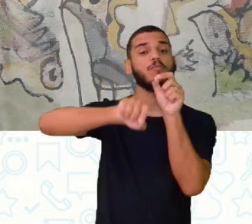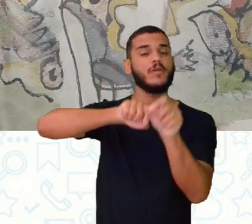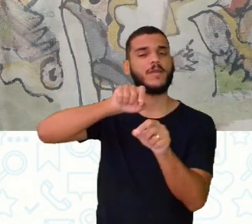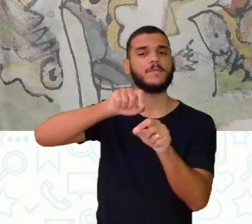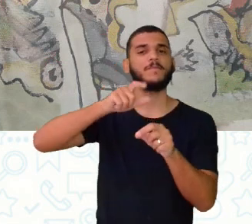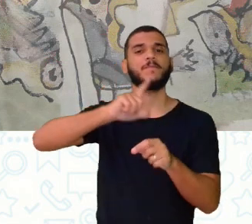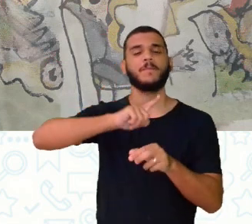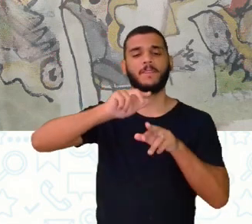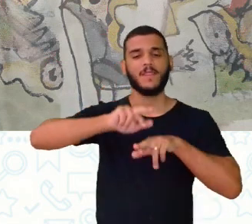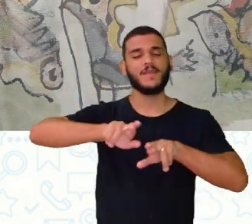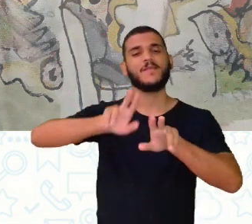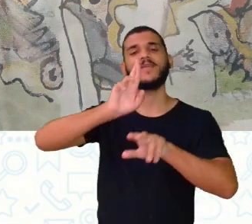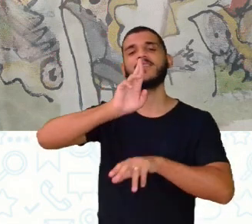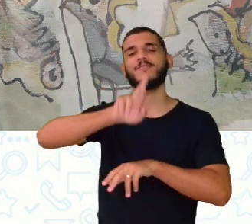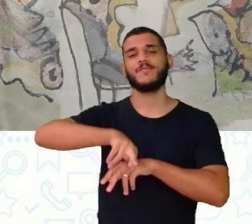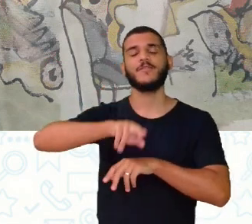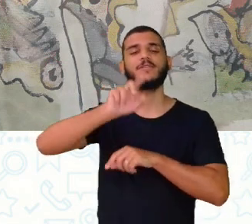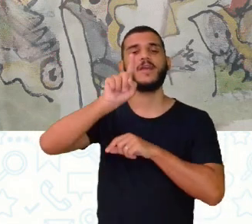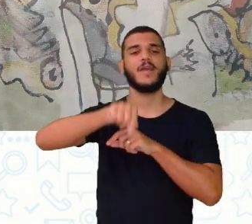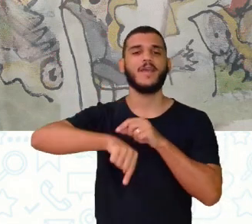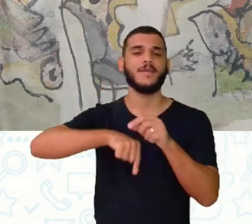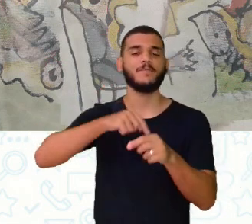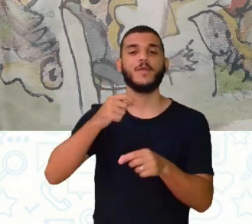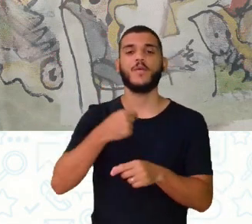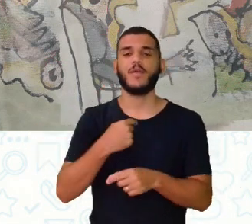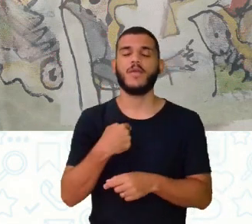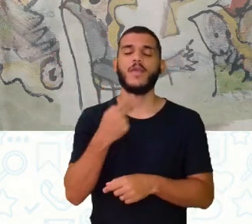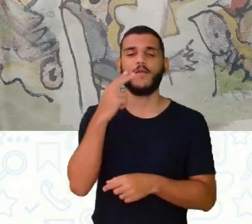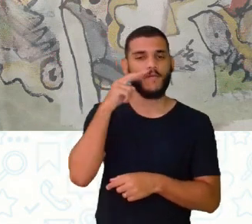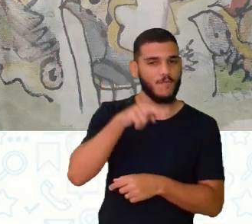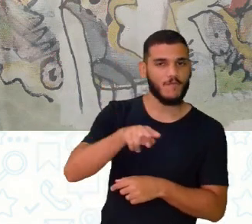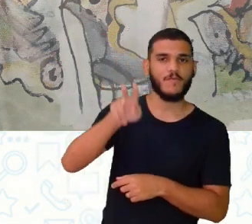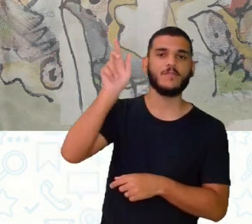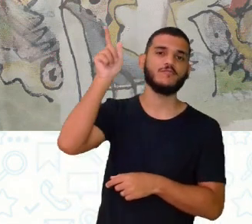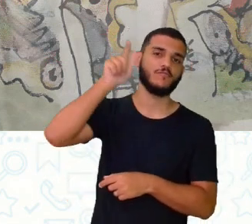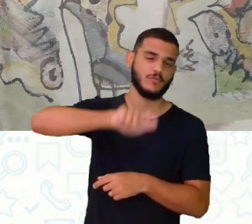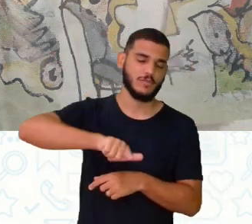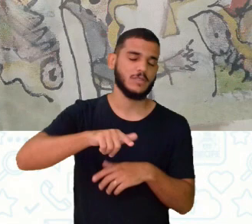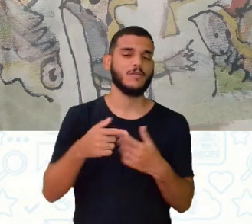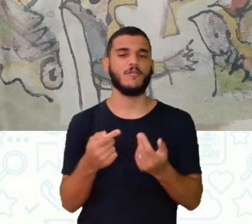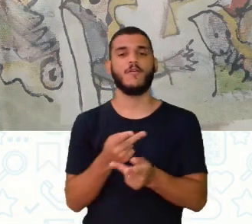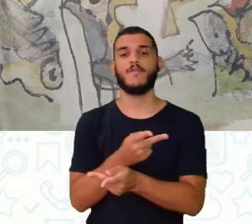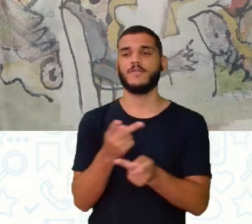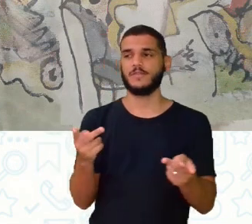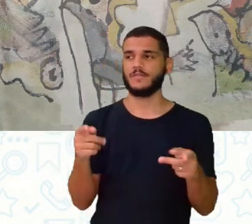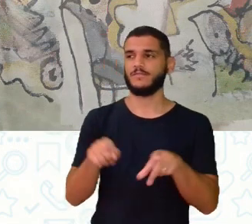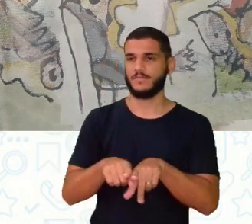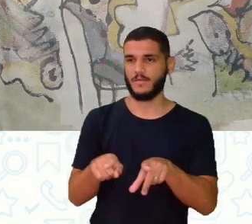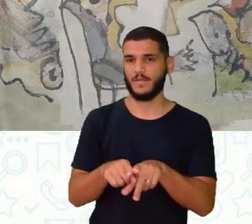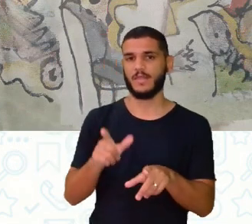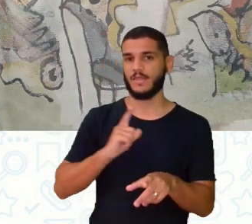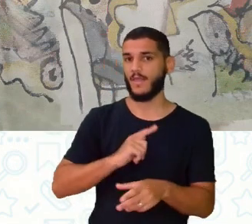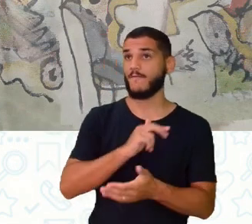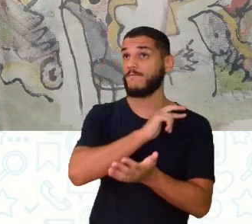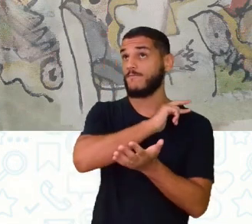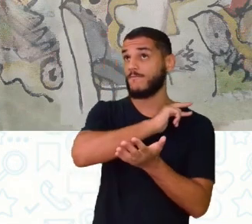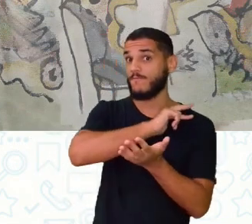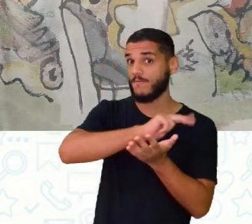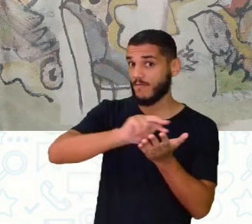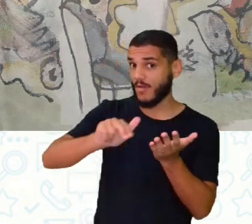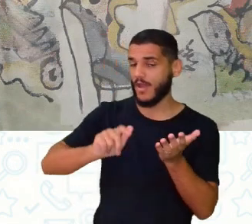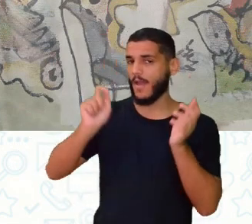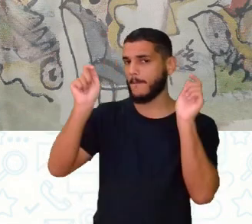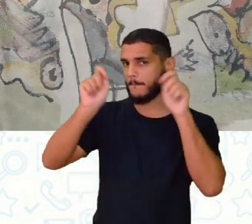expectativa de resposta é o que eu vejo, mas vocês têm N possibilidades,